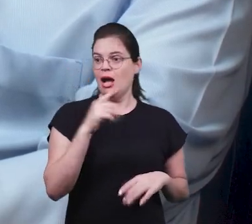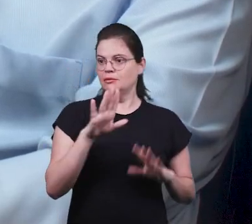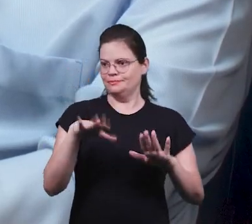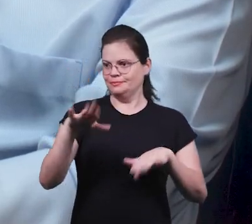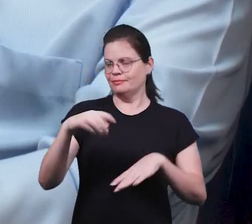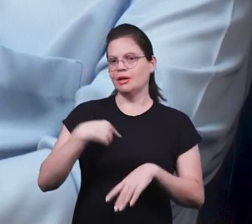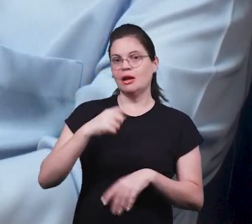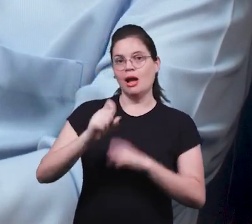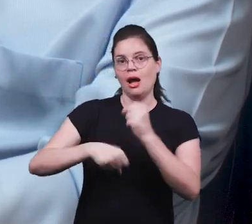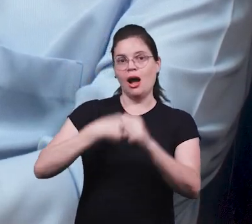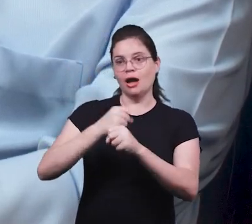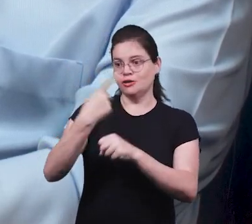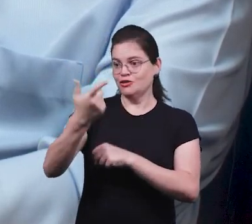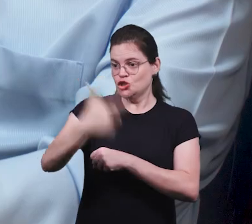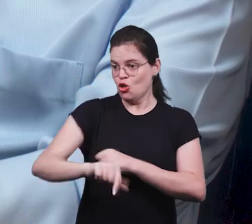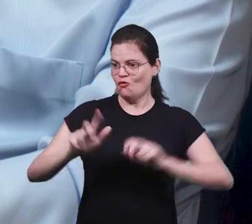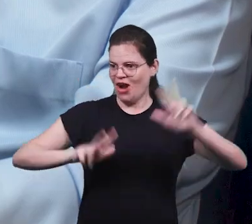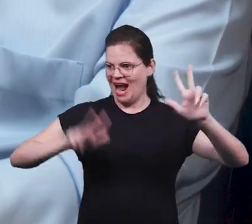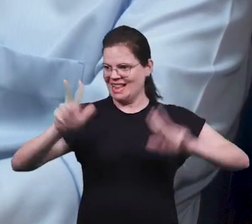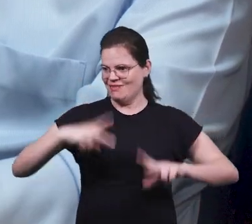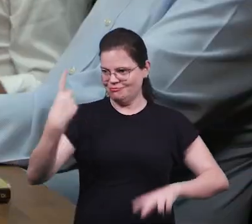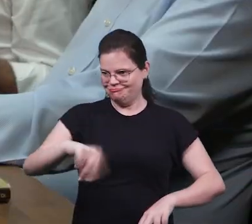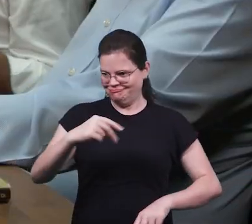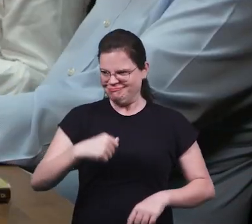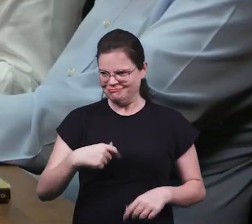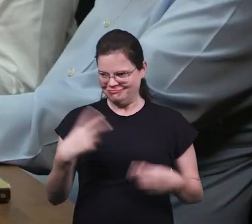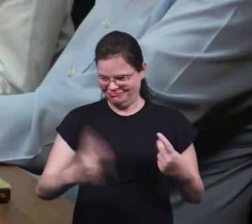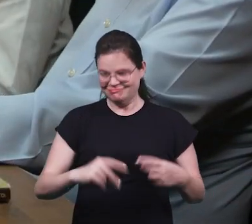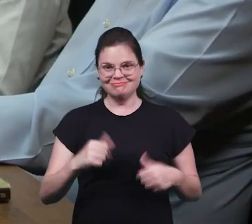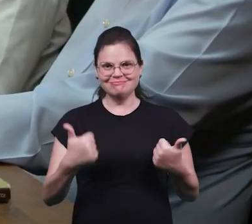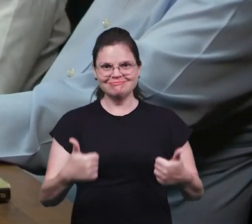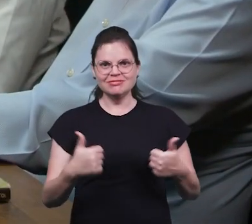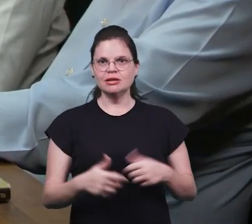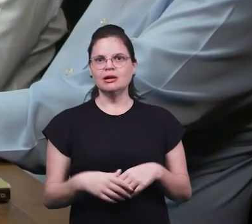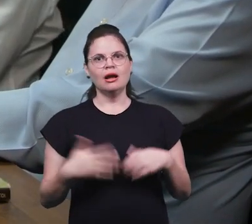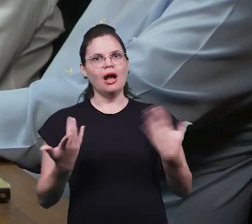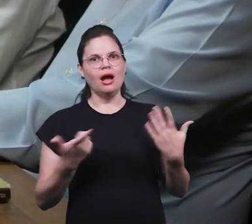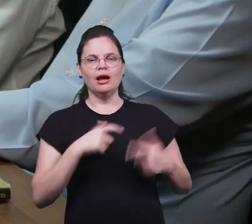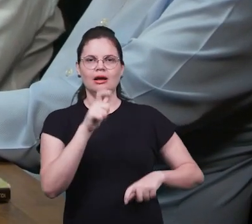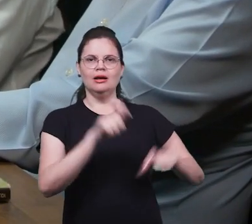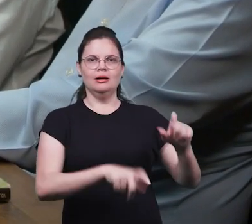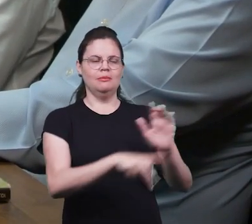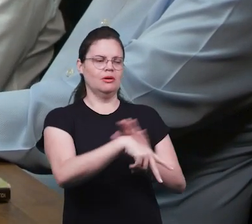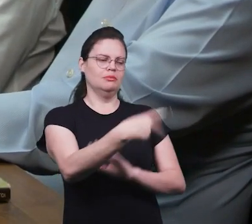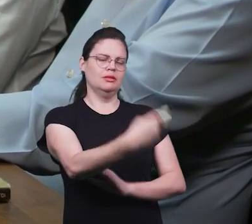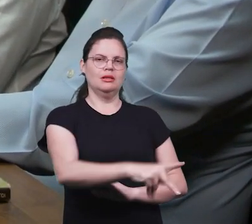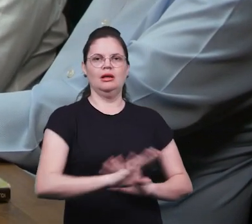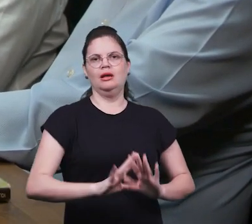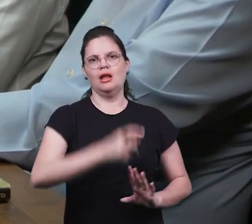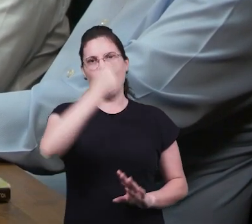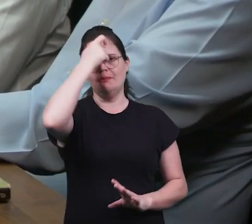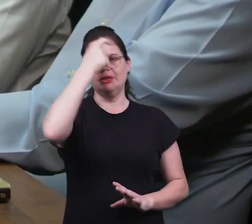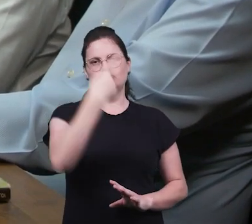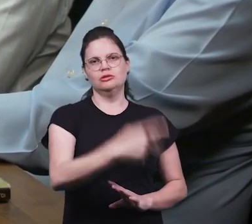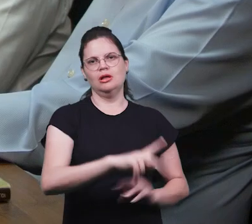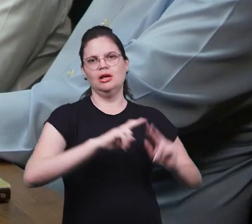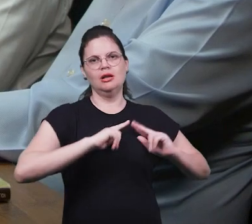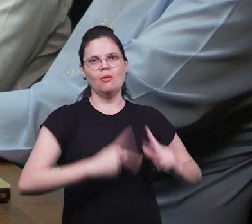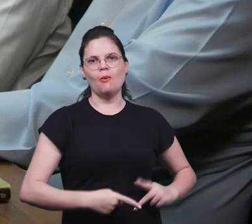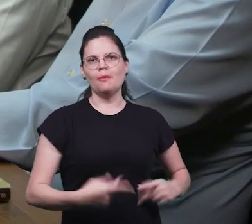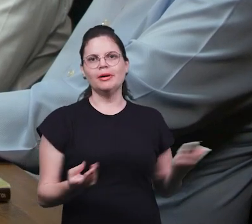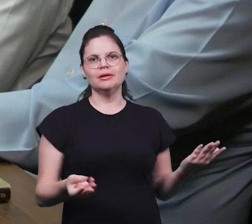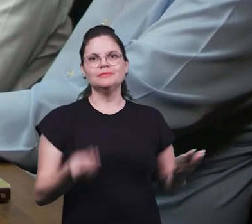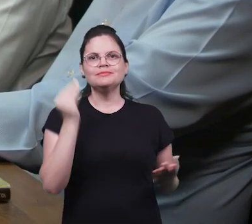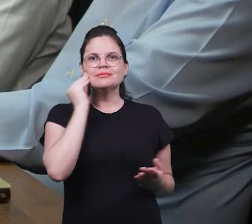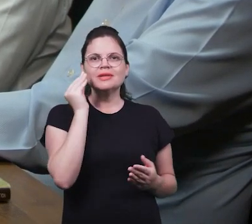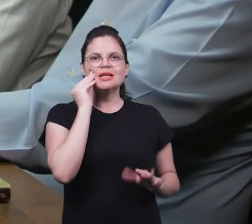ano que vem, nós estamos lá de novo, vamos arrebentar, hein? Então essa é a mentalidade humana, isso é a Torre de Babel. É o homem atrás de um projeto